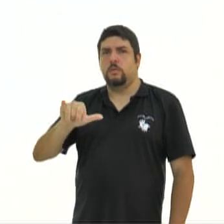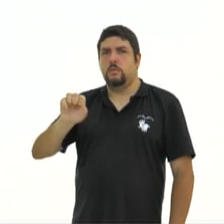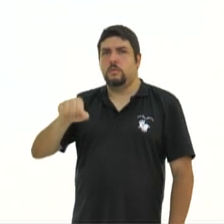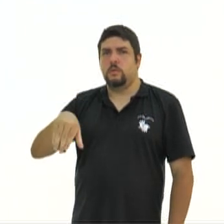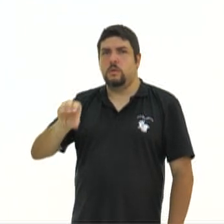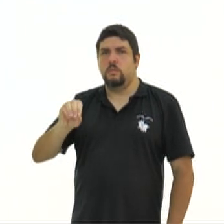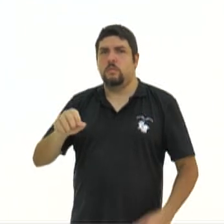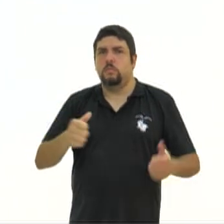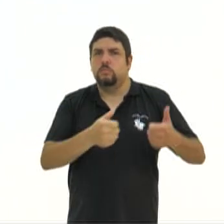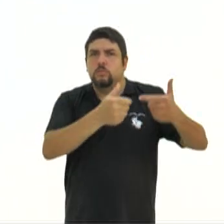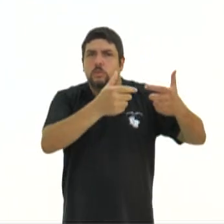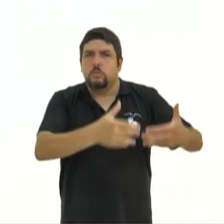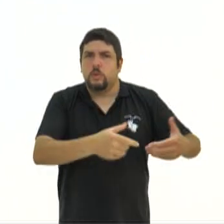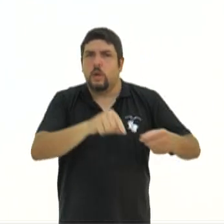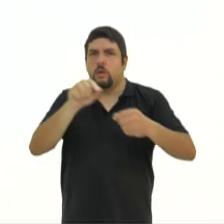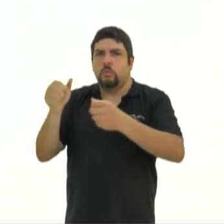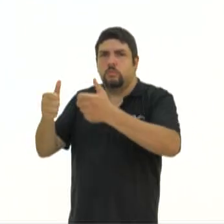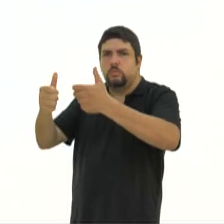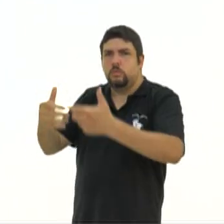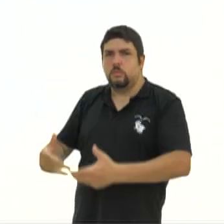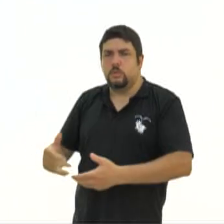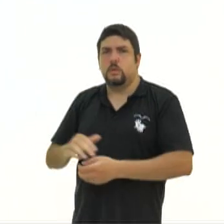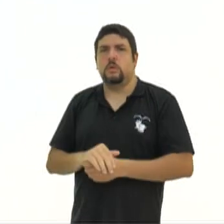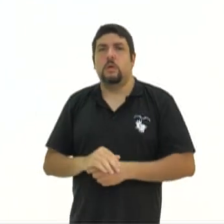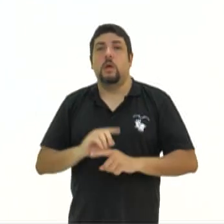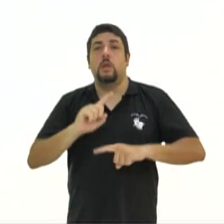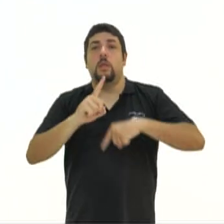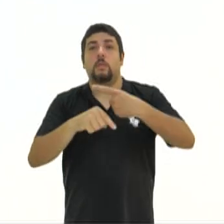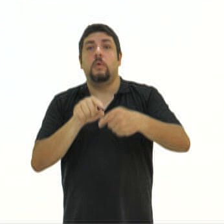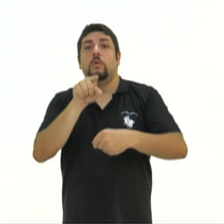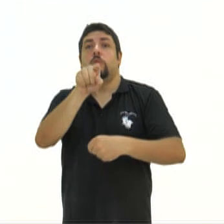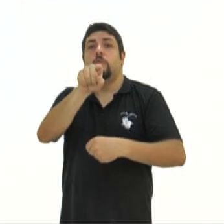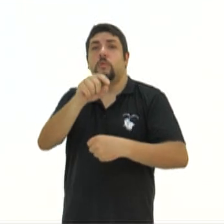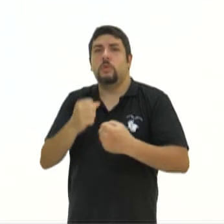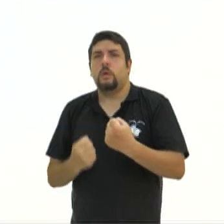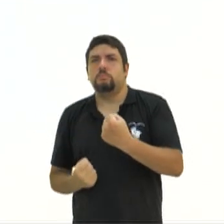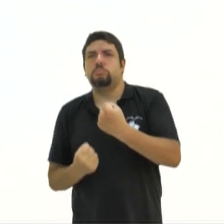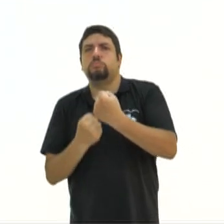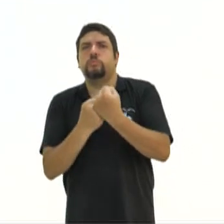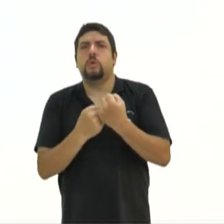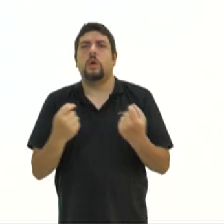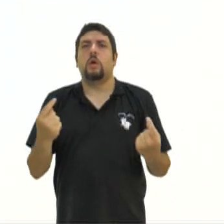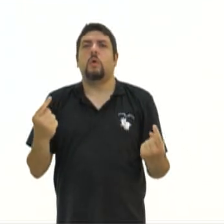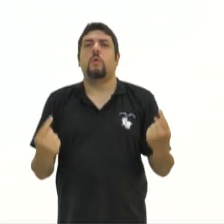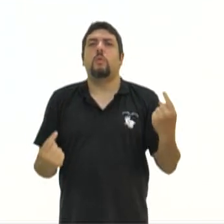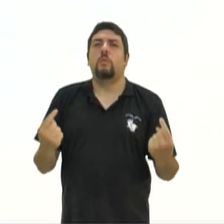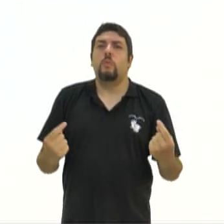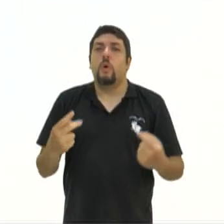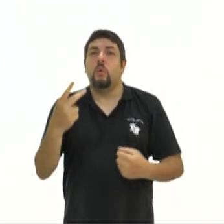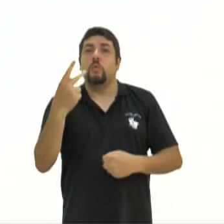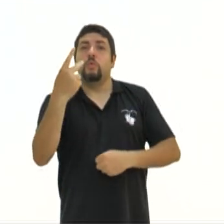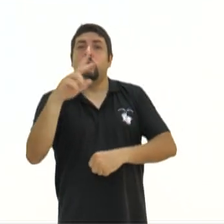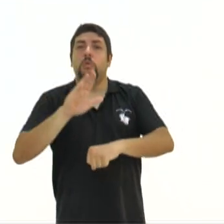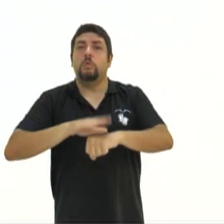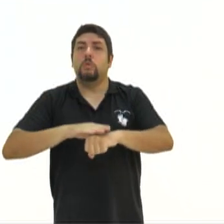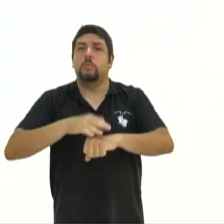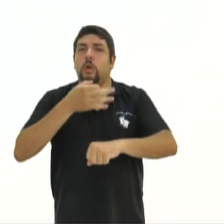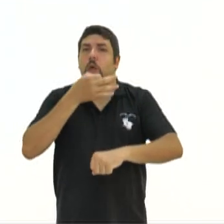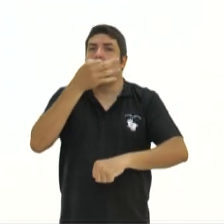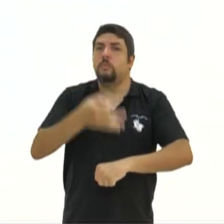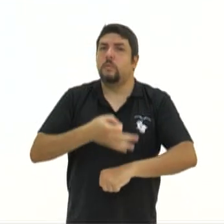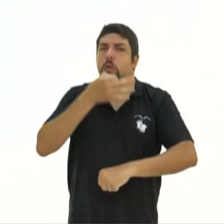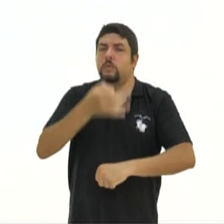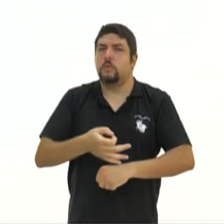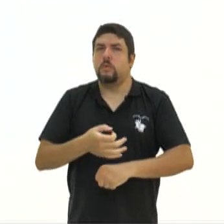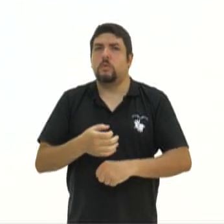você vai defender uma dessas duas correntes filosóficas utilizando os seus próprios argumentos.